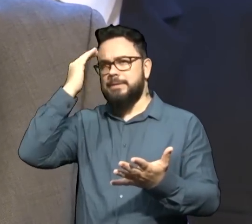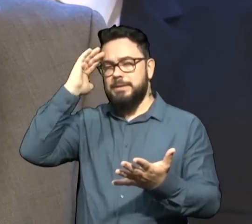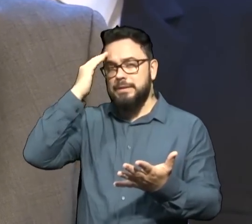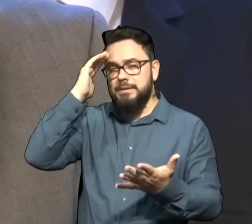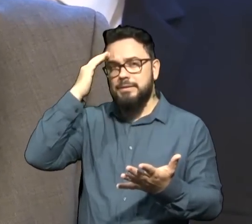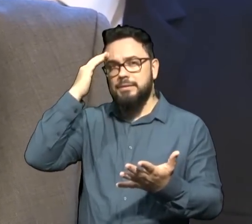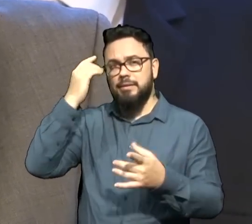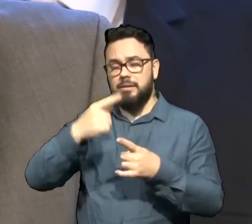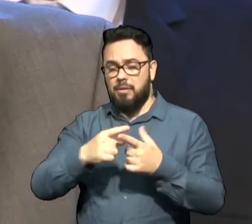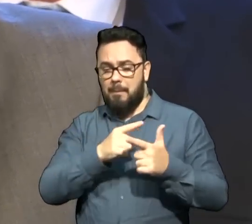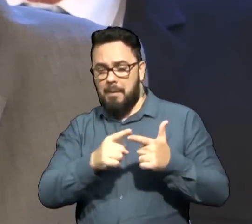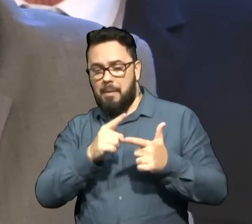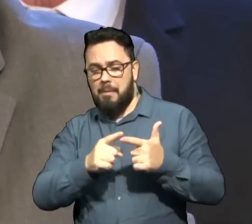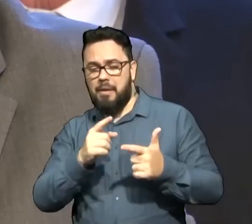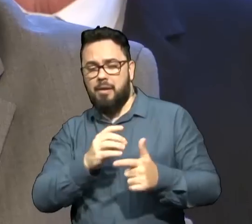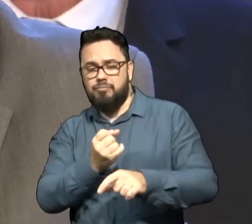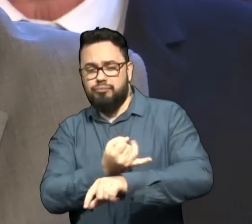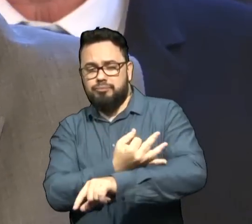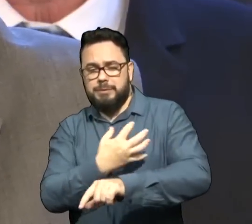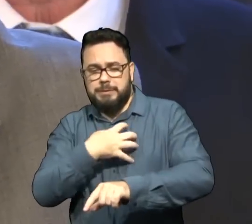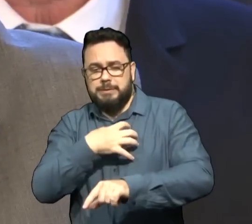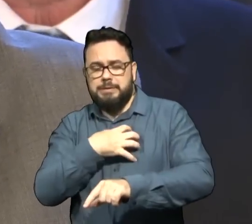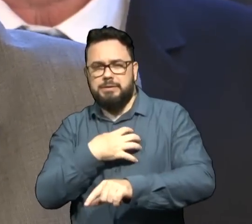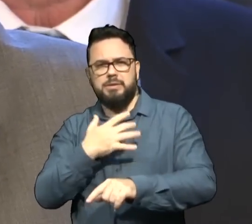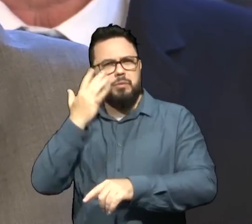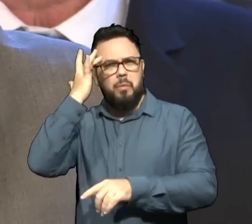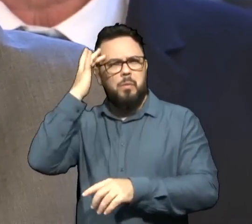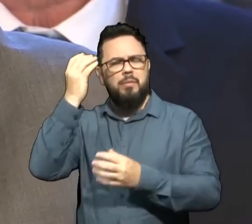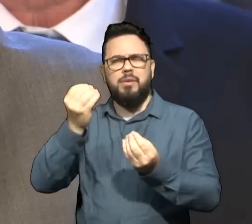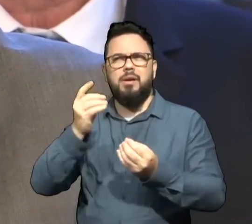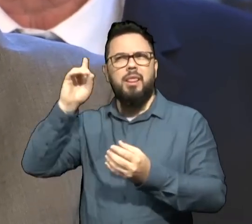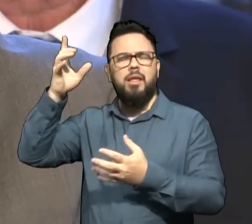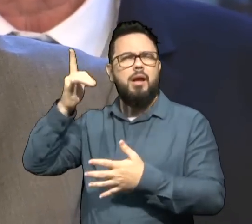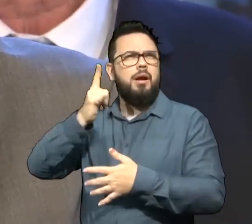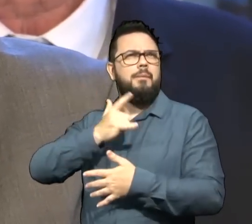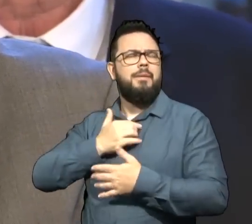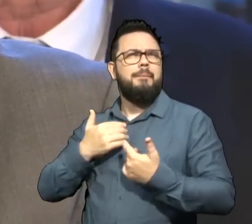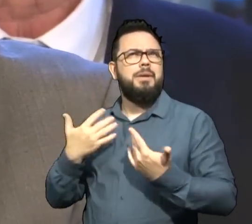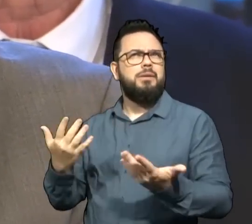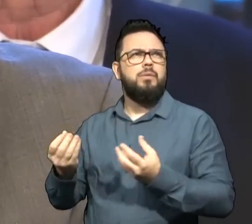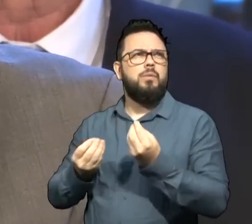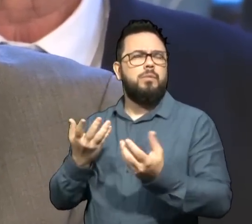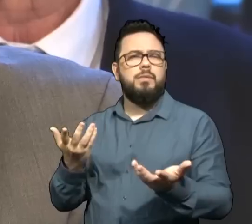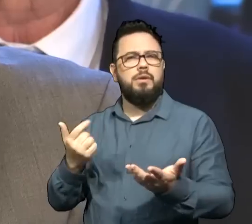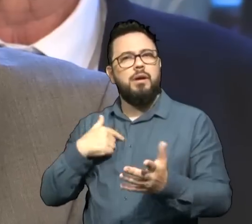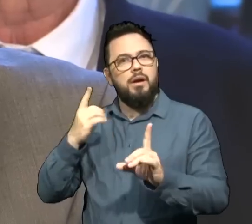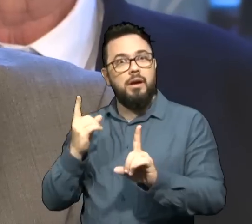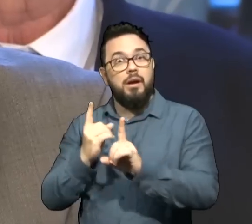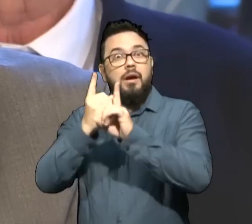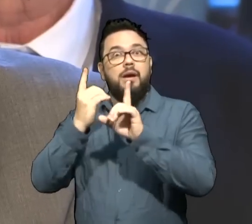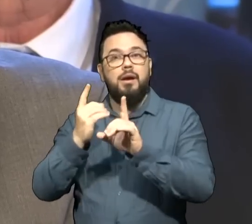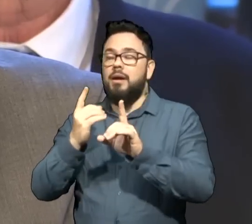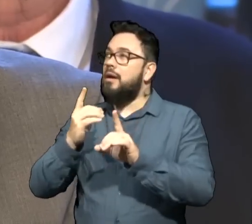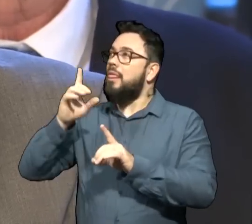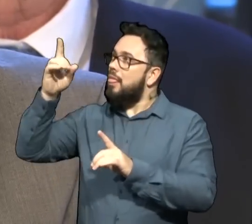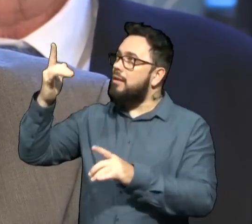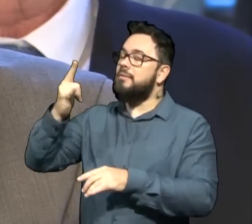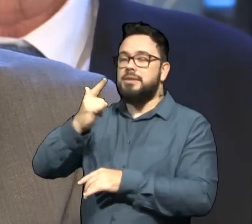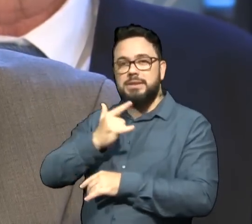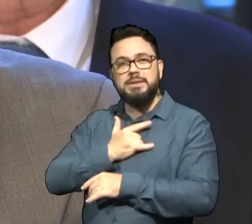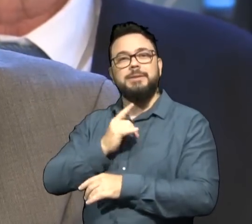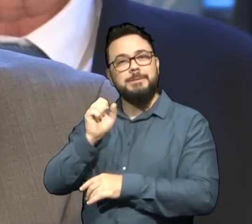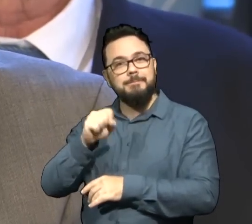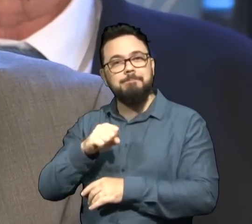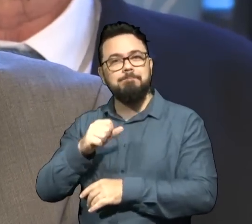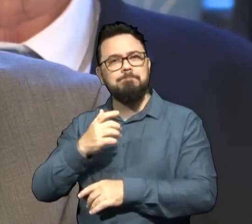emocionais eu não entendia que Deus podia me amar quando eu descobri que Deus me amava o meu